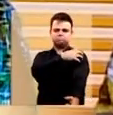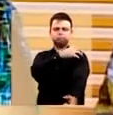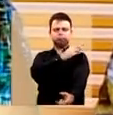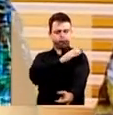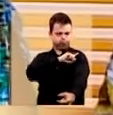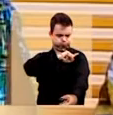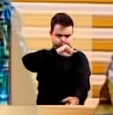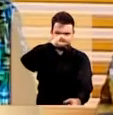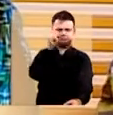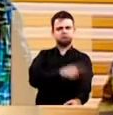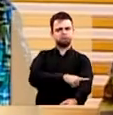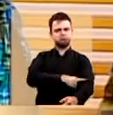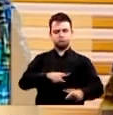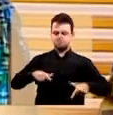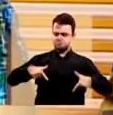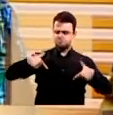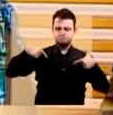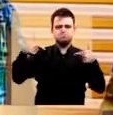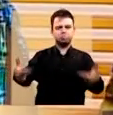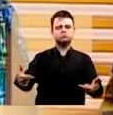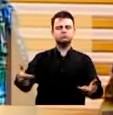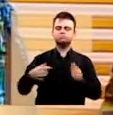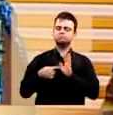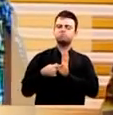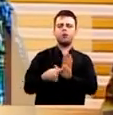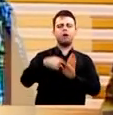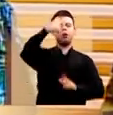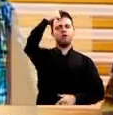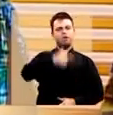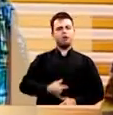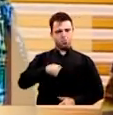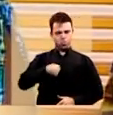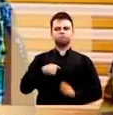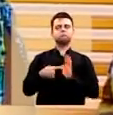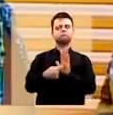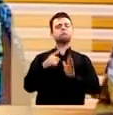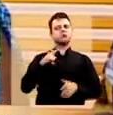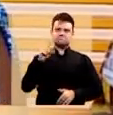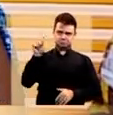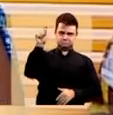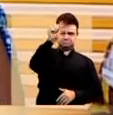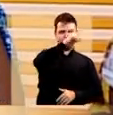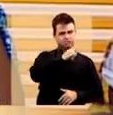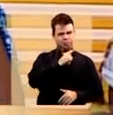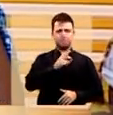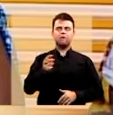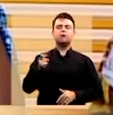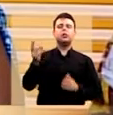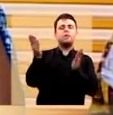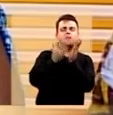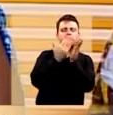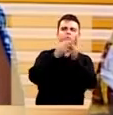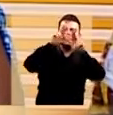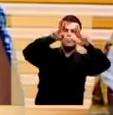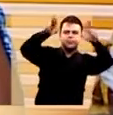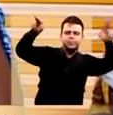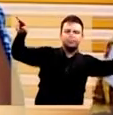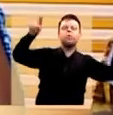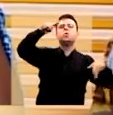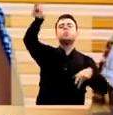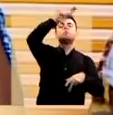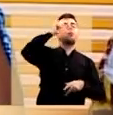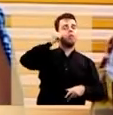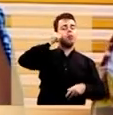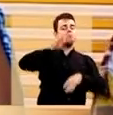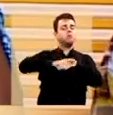de desenvolver o empoderamento da mulher a partir da sua realidade, ela se pensar. Você tem uma vasta produção intelectual de mulheres negras